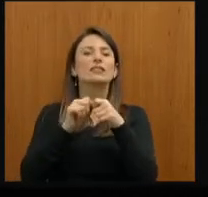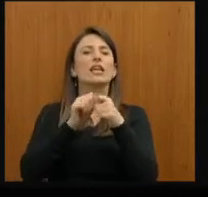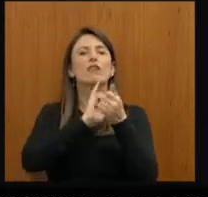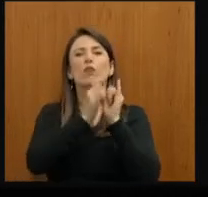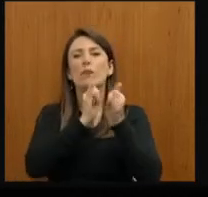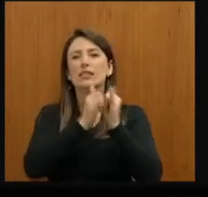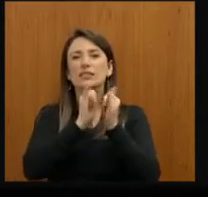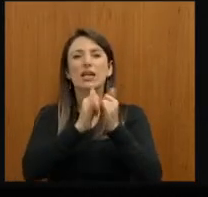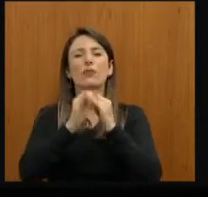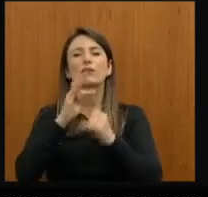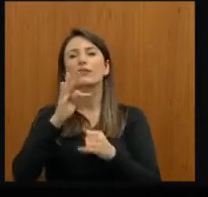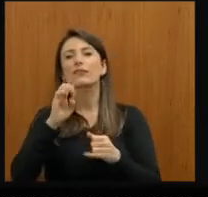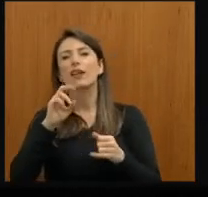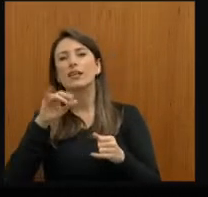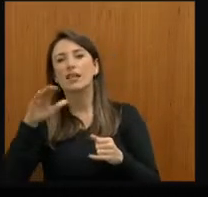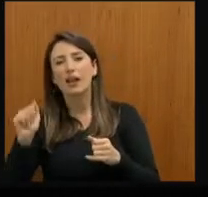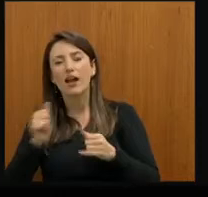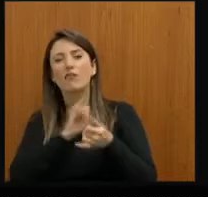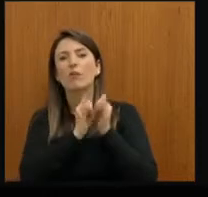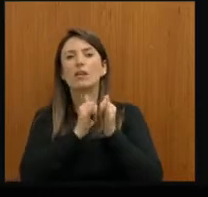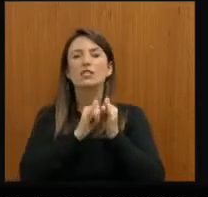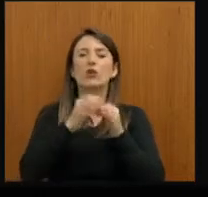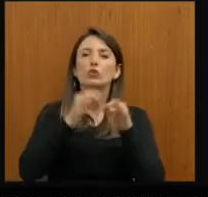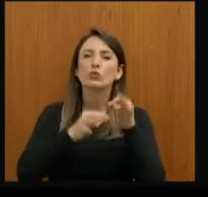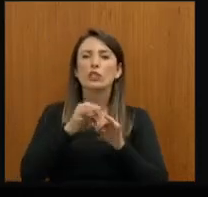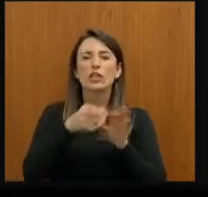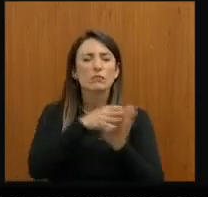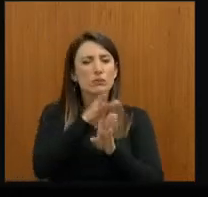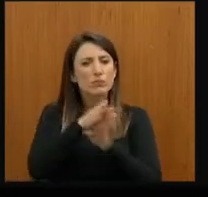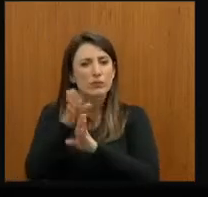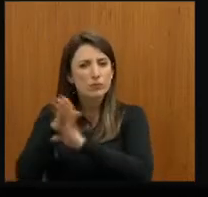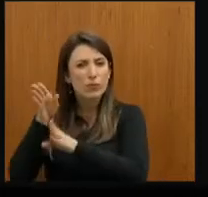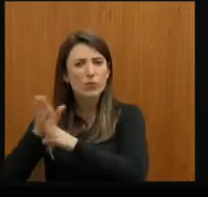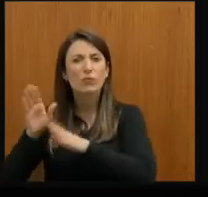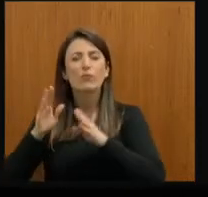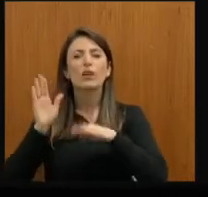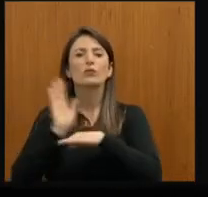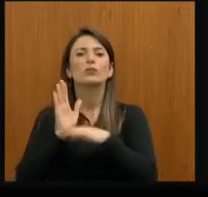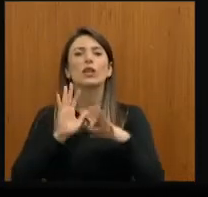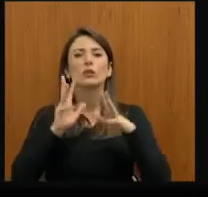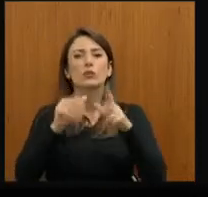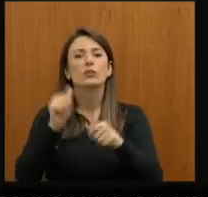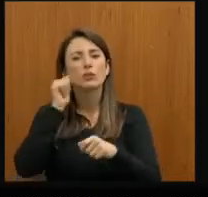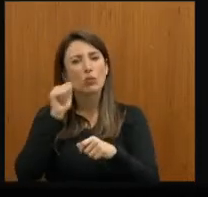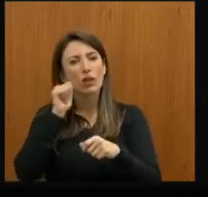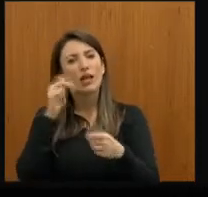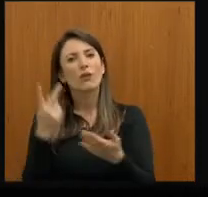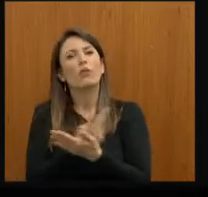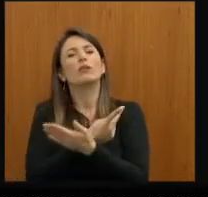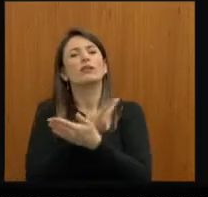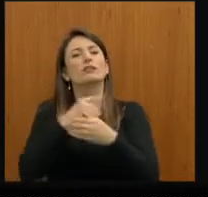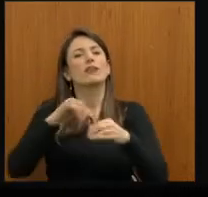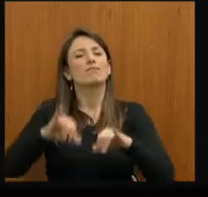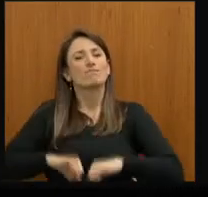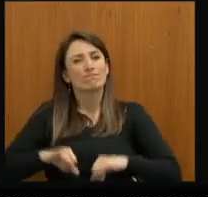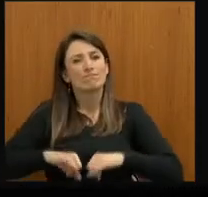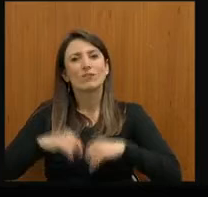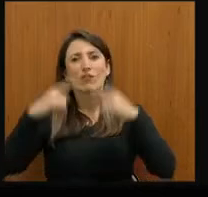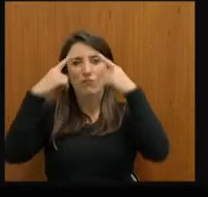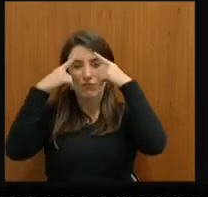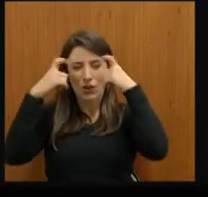Defensores de Deus te acompanhe pelas mulheres em situação de violência né É a escola